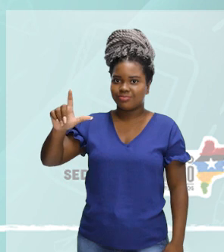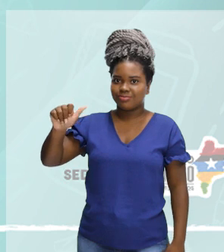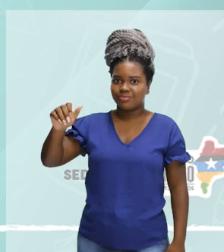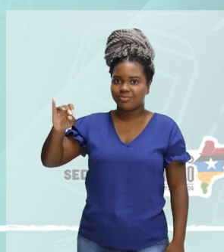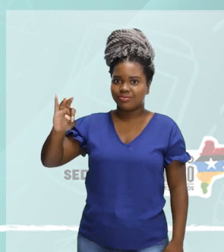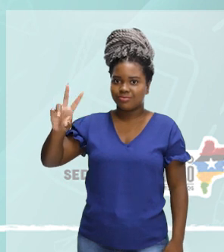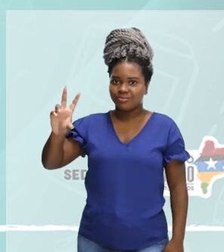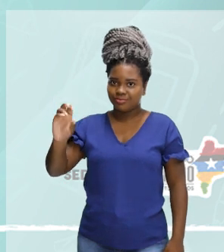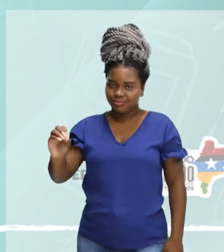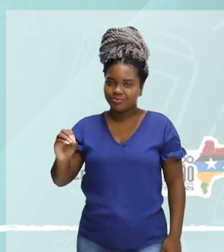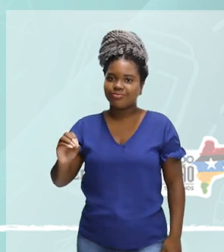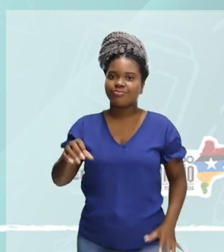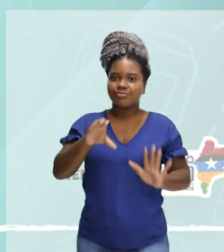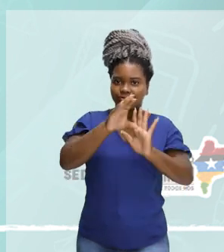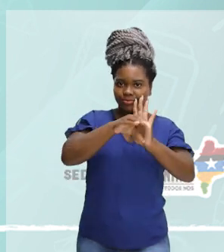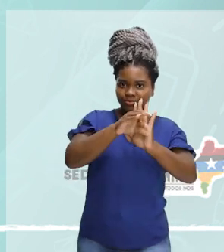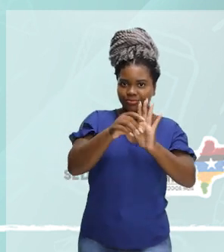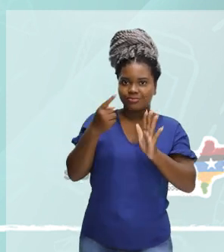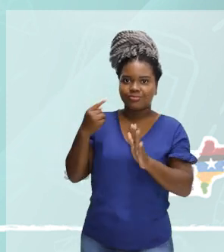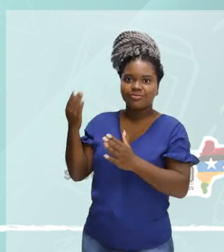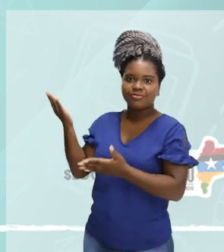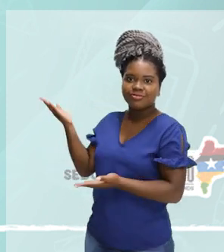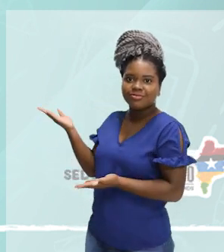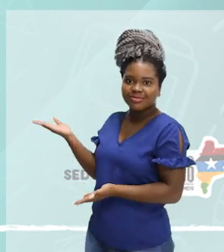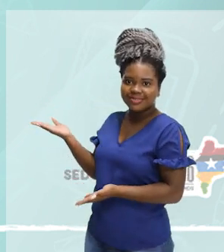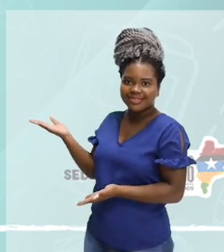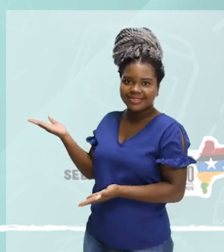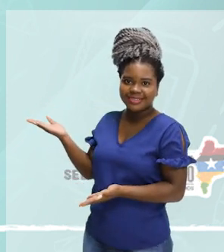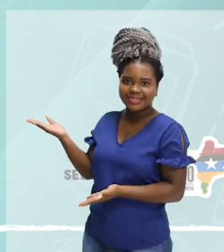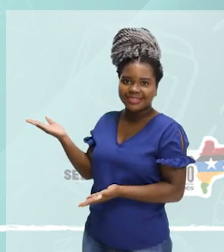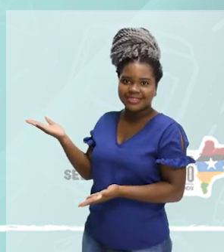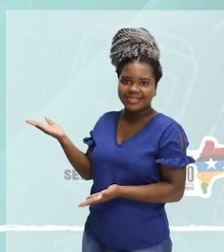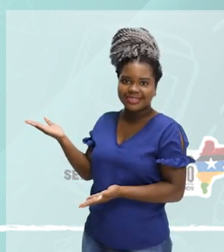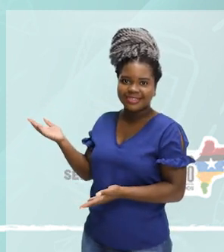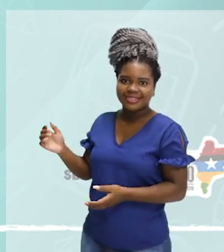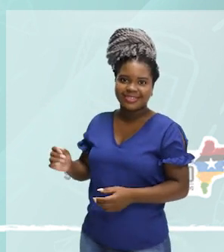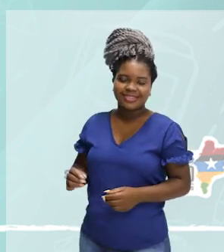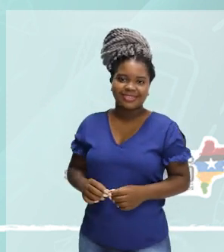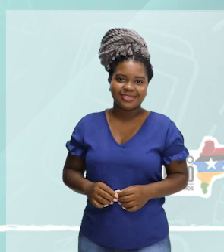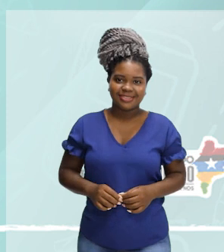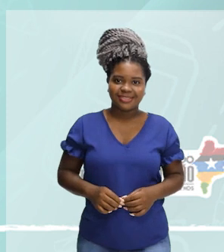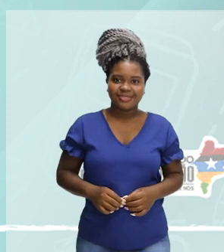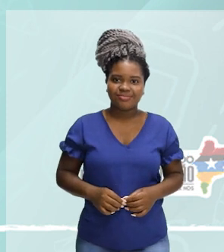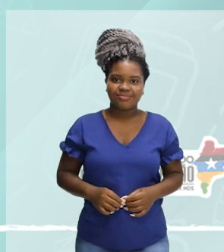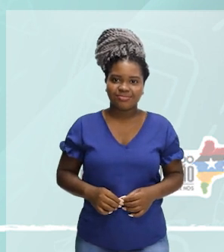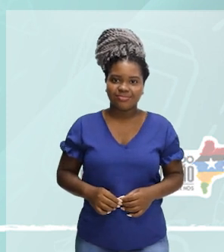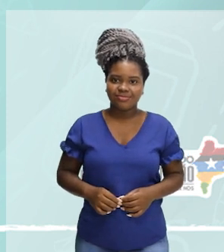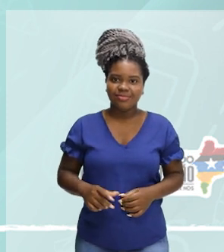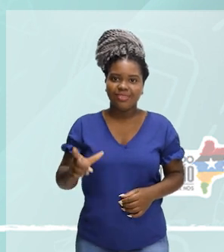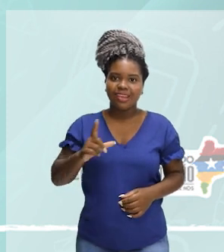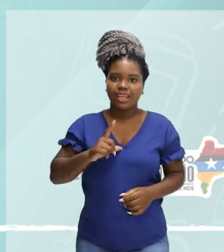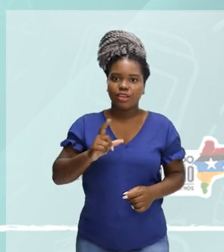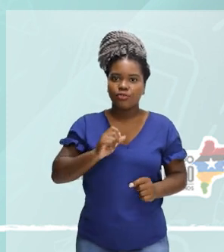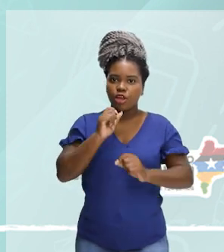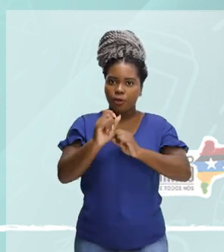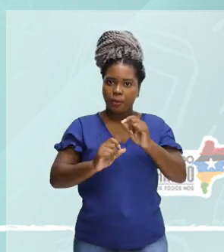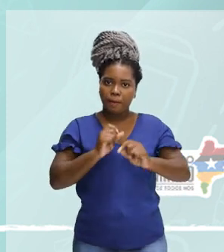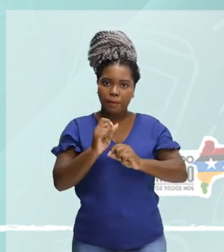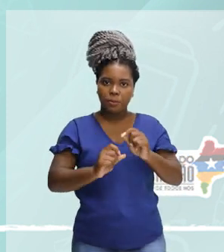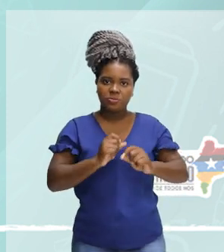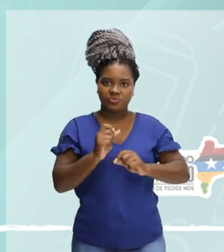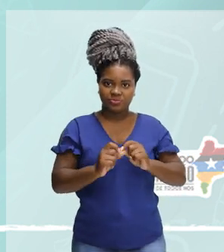una manera intensa. Puede ser absoluto ou relativo. Então, ele expressa a qualidade